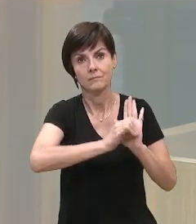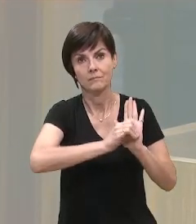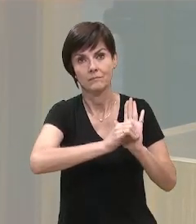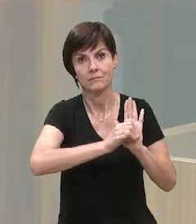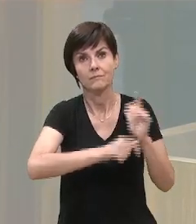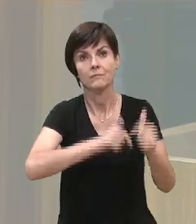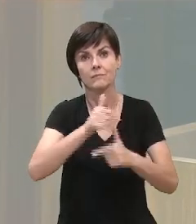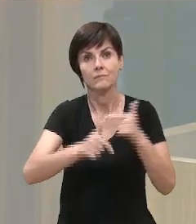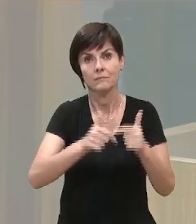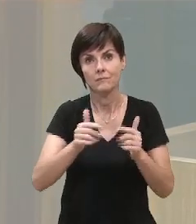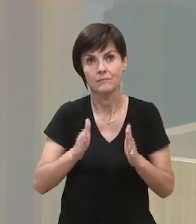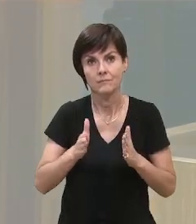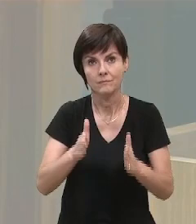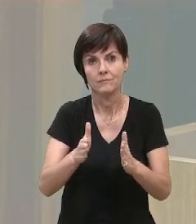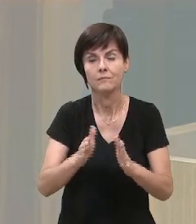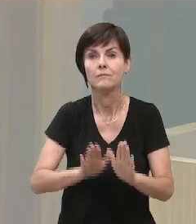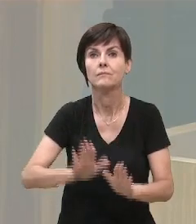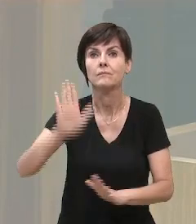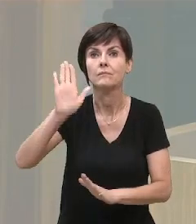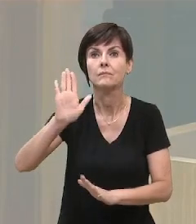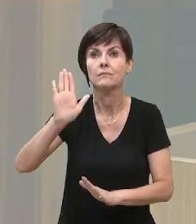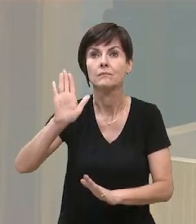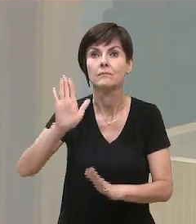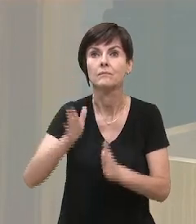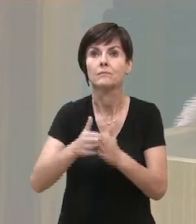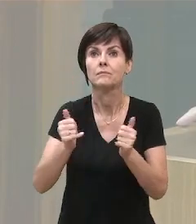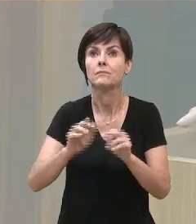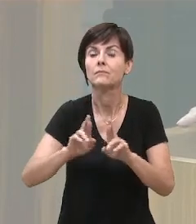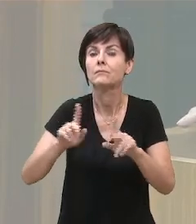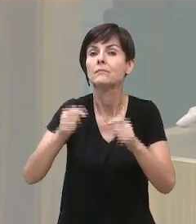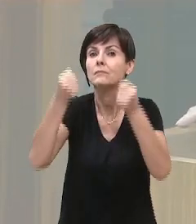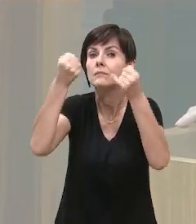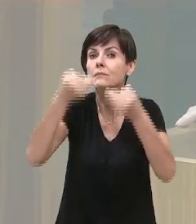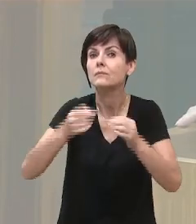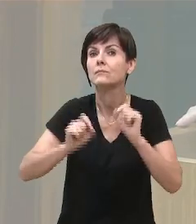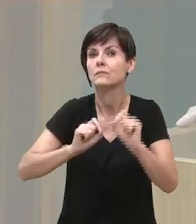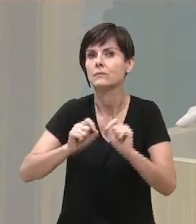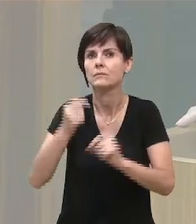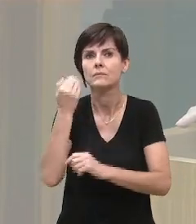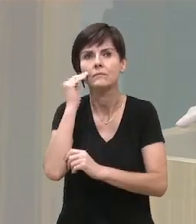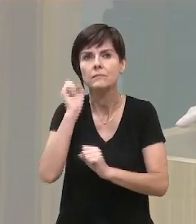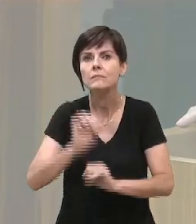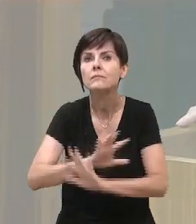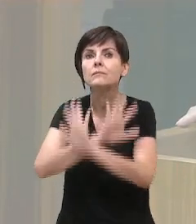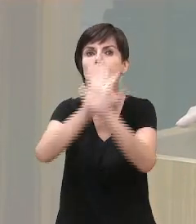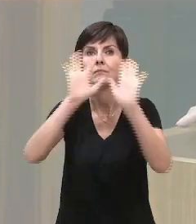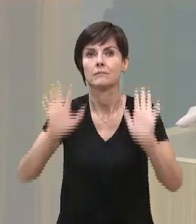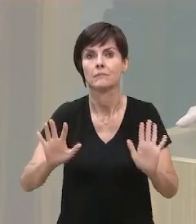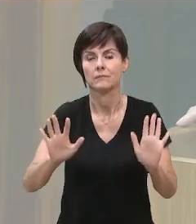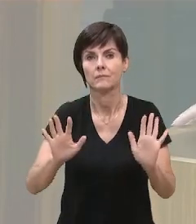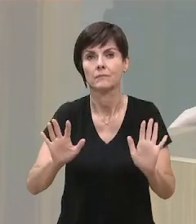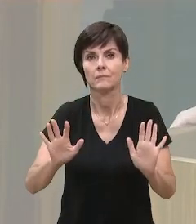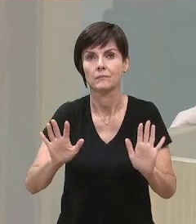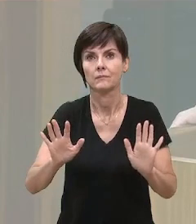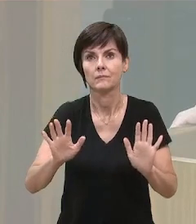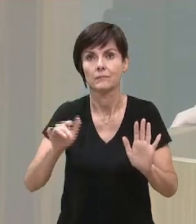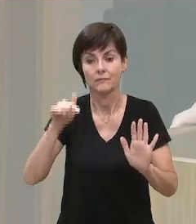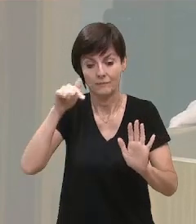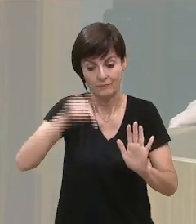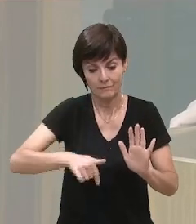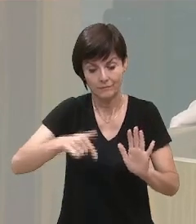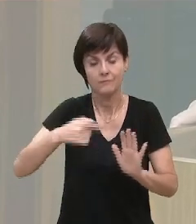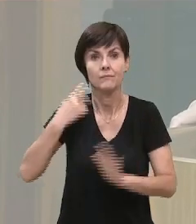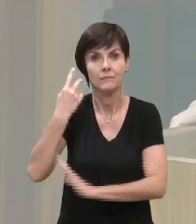serviço funerário. Uma parte, vereador. Em outras palavras, o que a gente precisa compreender? Que essa casa dá